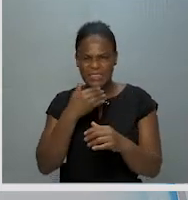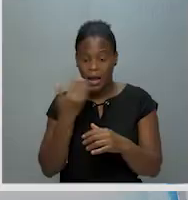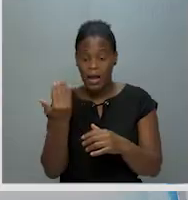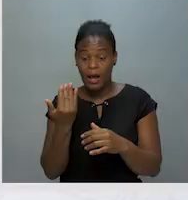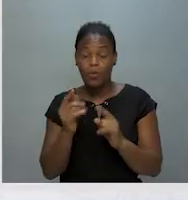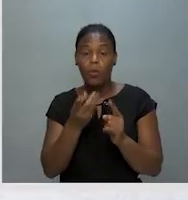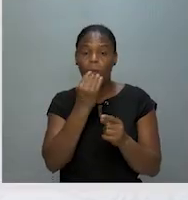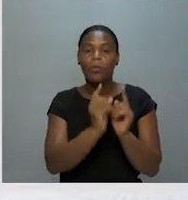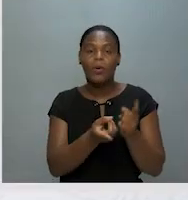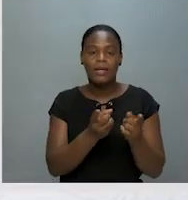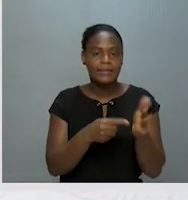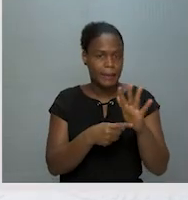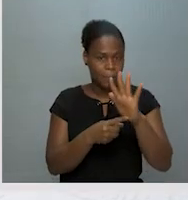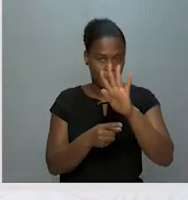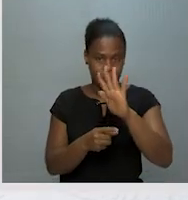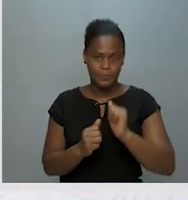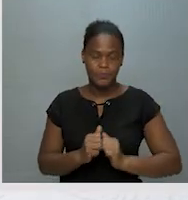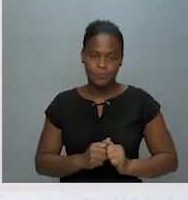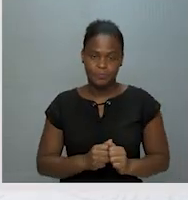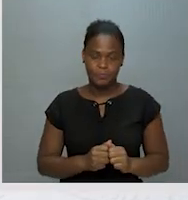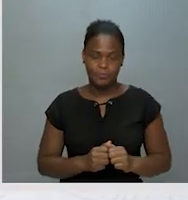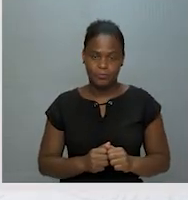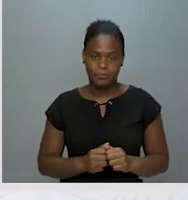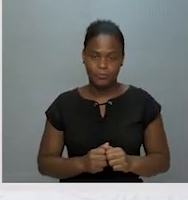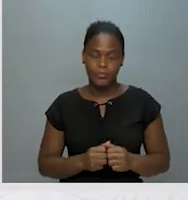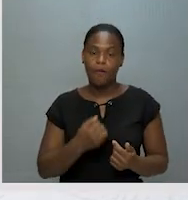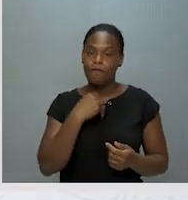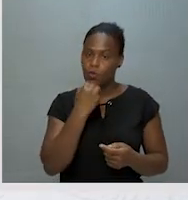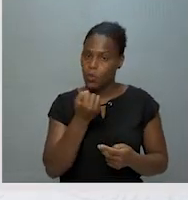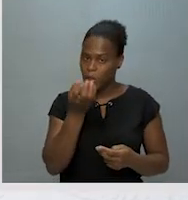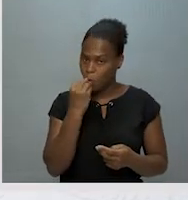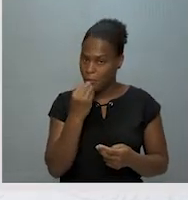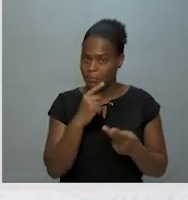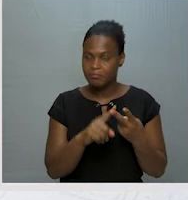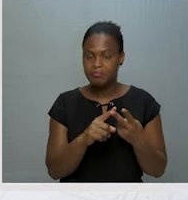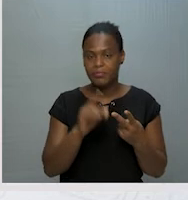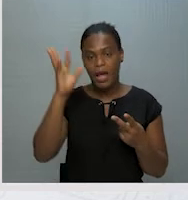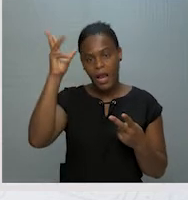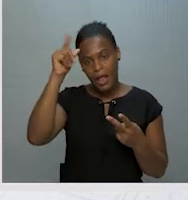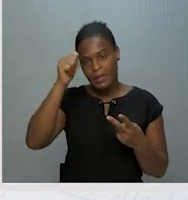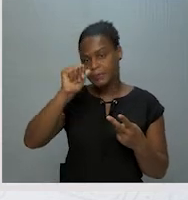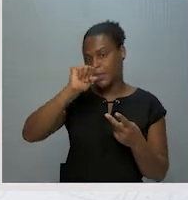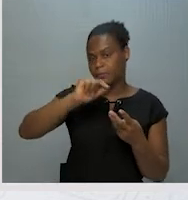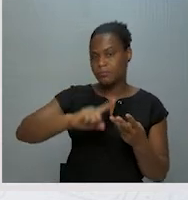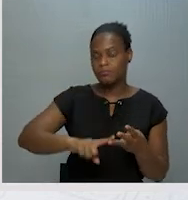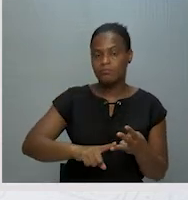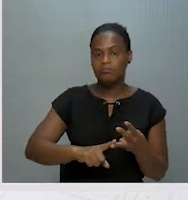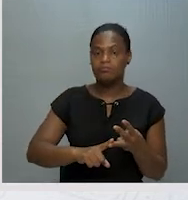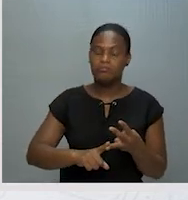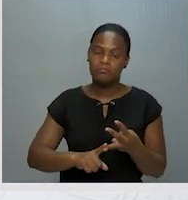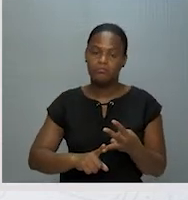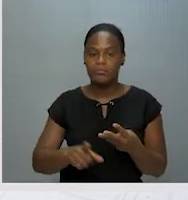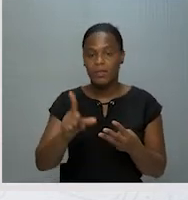manhã. Por exemplo, nós podemos comer frutas, leite, beber leite